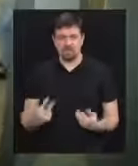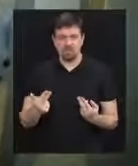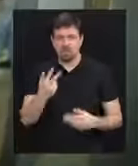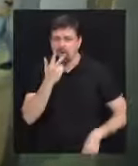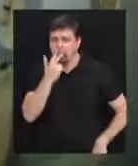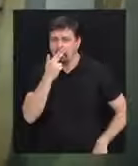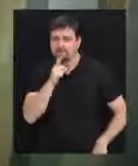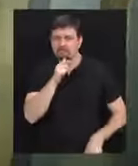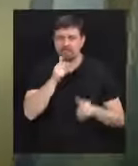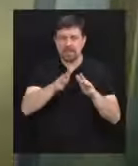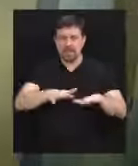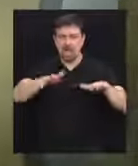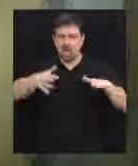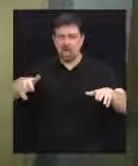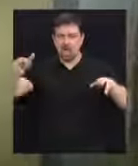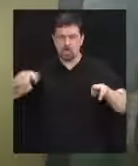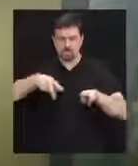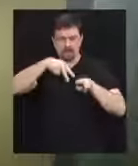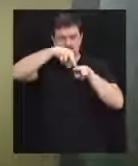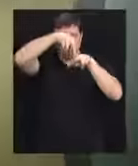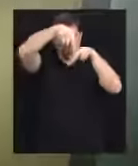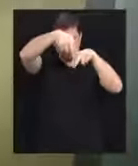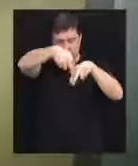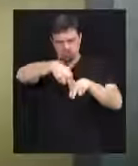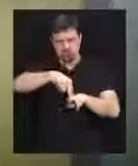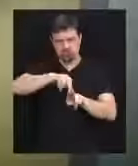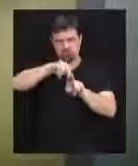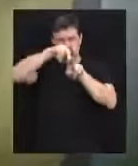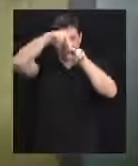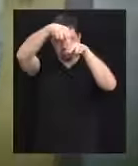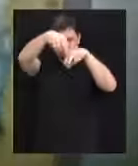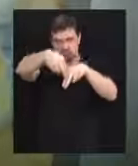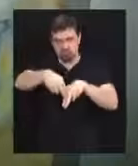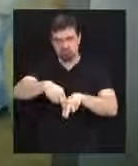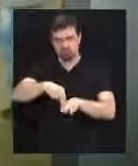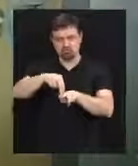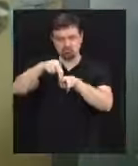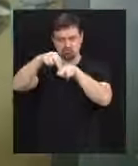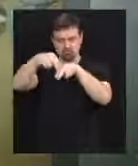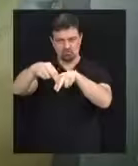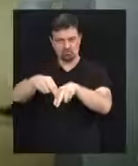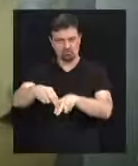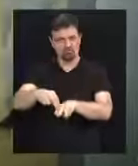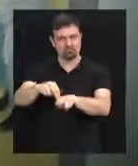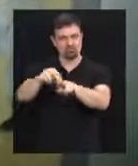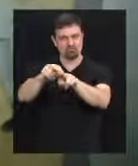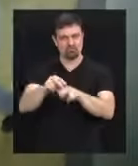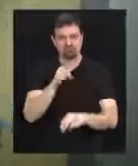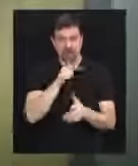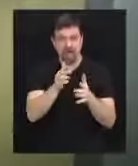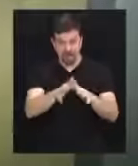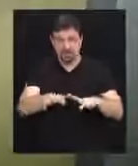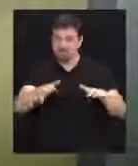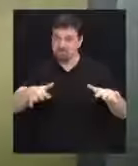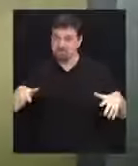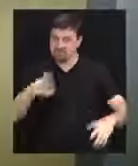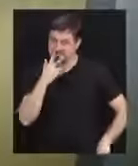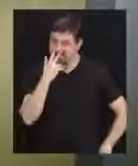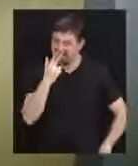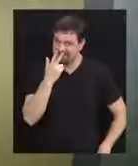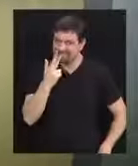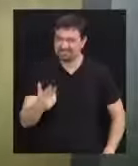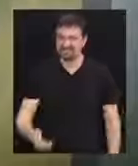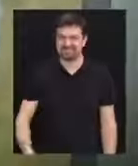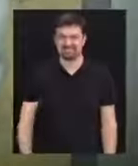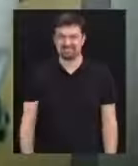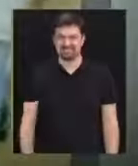Ô, Túlio, é tipo que nem surfar, né? É tipo que nem surfar. Você vai pegando velocidade, você vai... Só que não nasce na praia, né, filho? É, só...